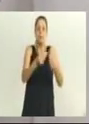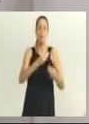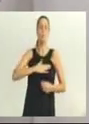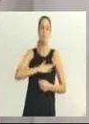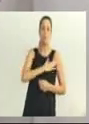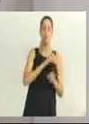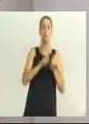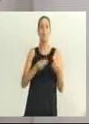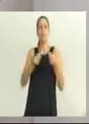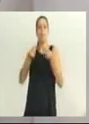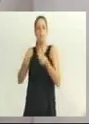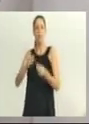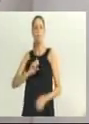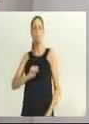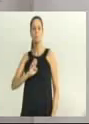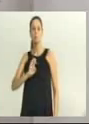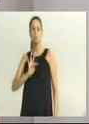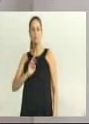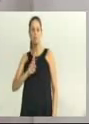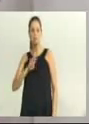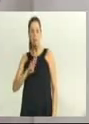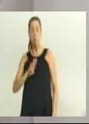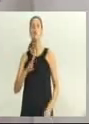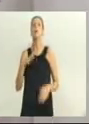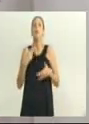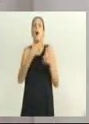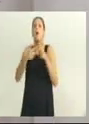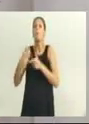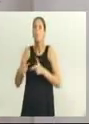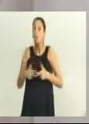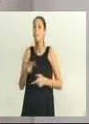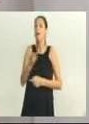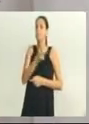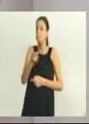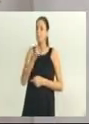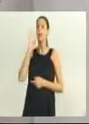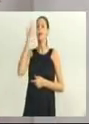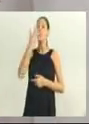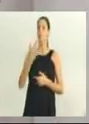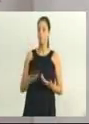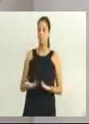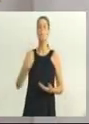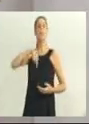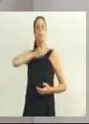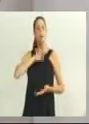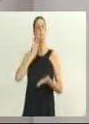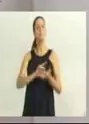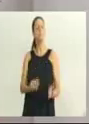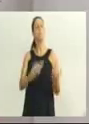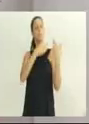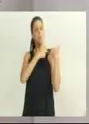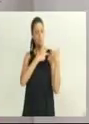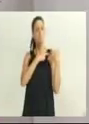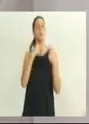Napoleão. Nós vamos ter a oportunidade definitiva de colocar, cumprir o nosso papel legislativo, que é ser